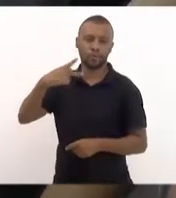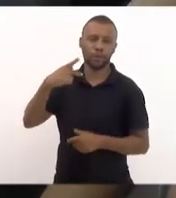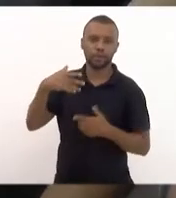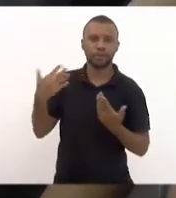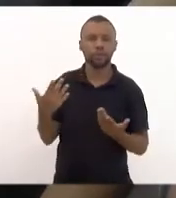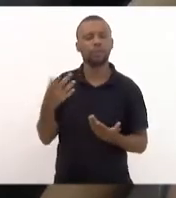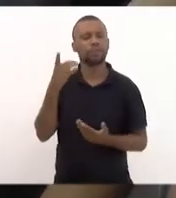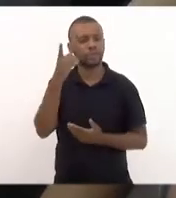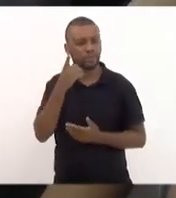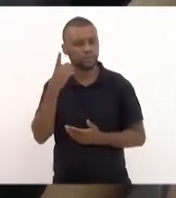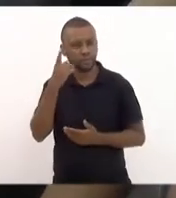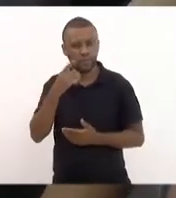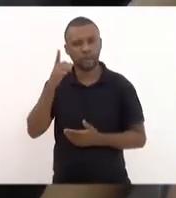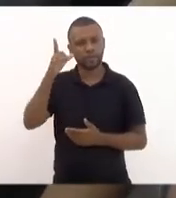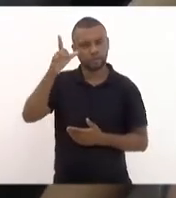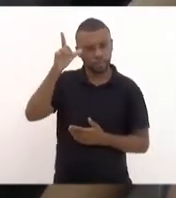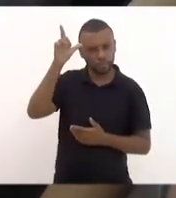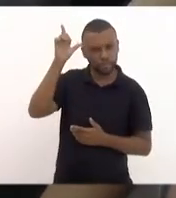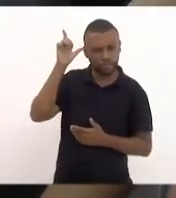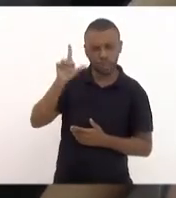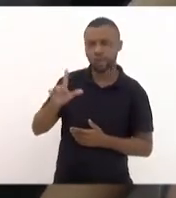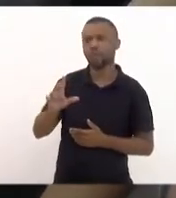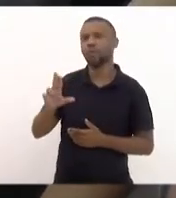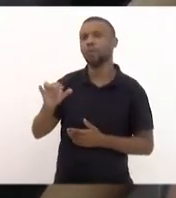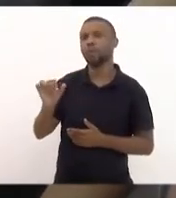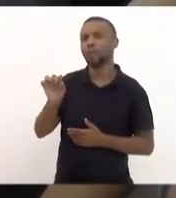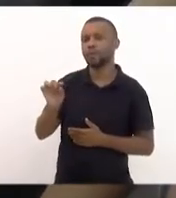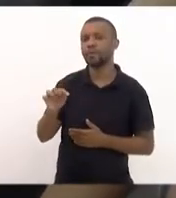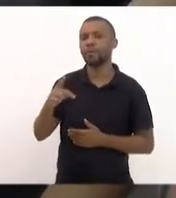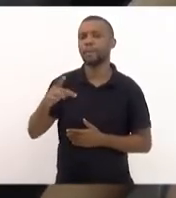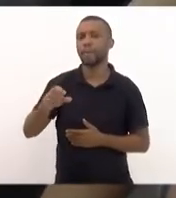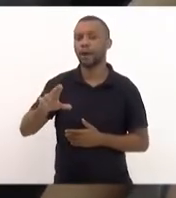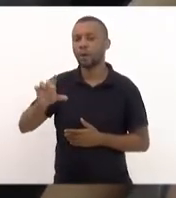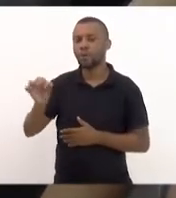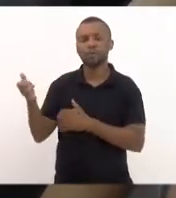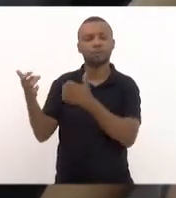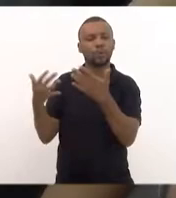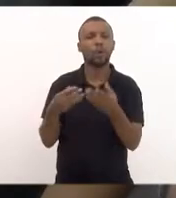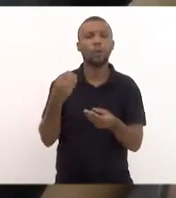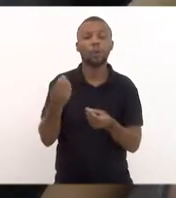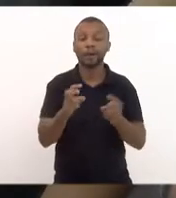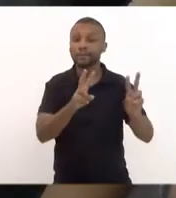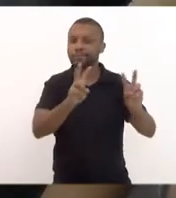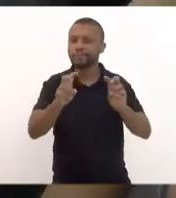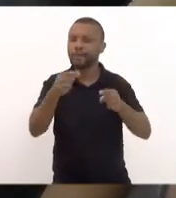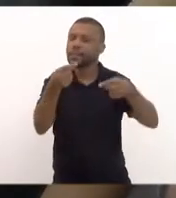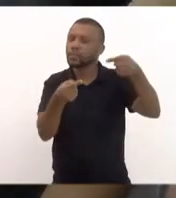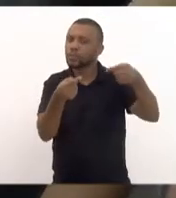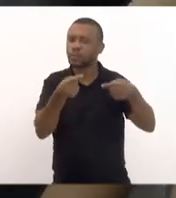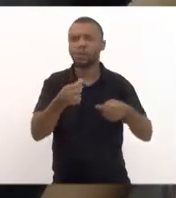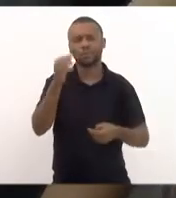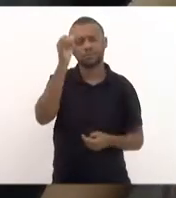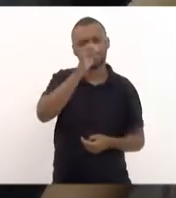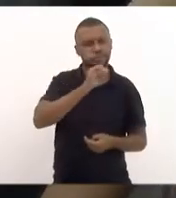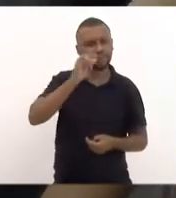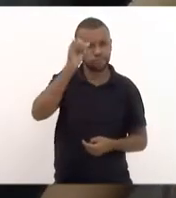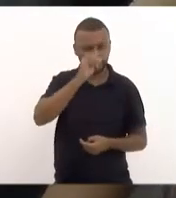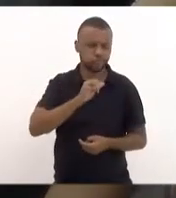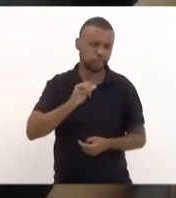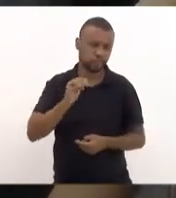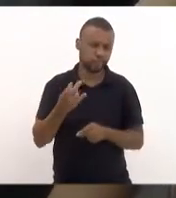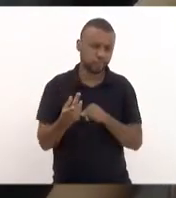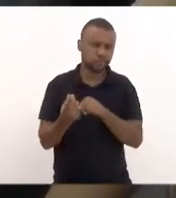aqui com o antigo, quer dizer, essa discussão, né? E o Arco Metropolitano tem o nome de Rafael de Almeida